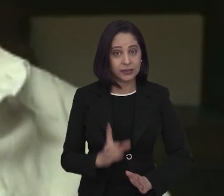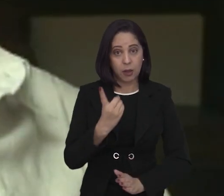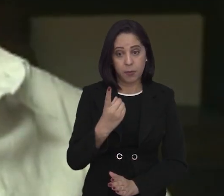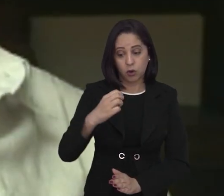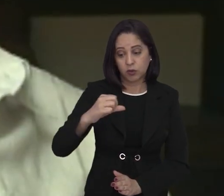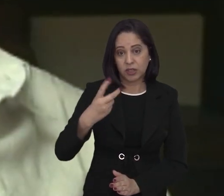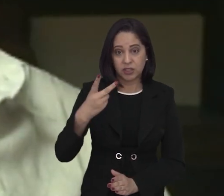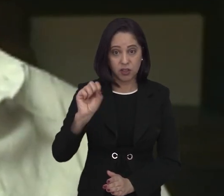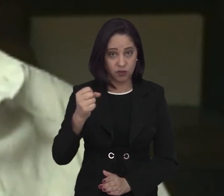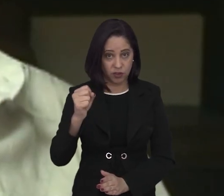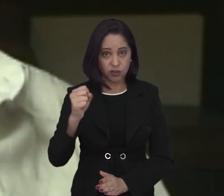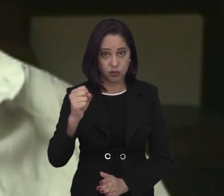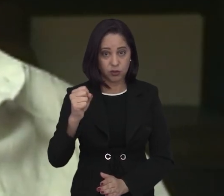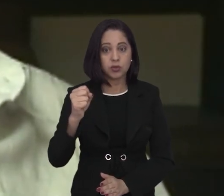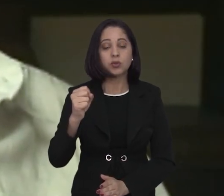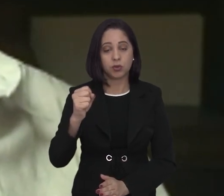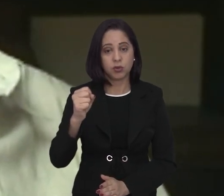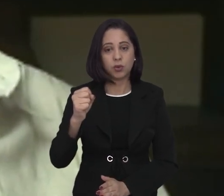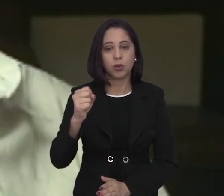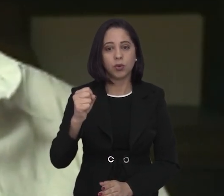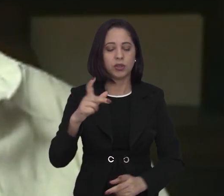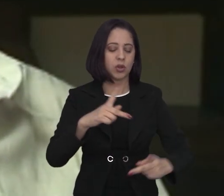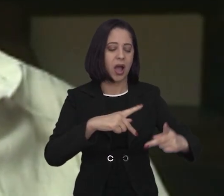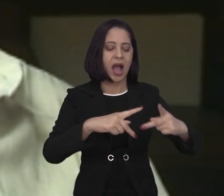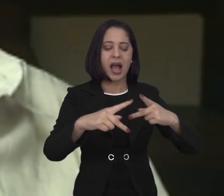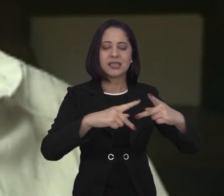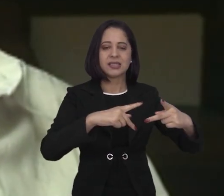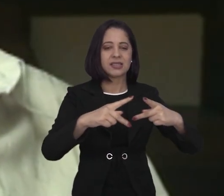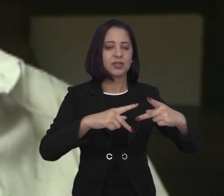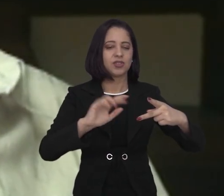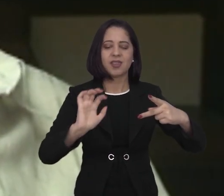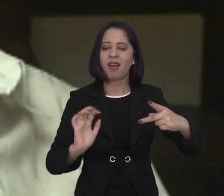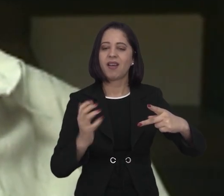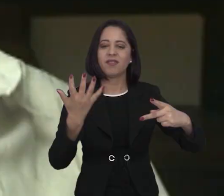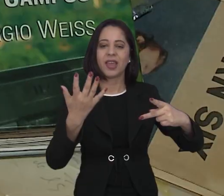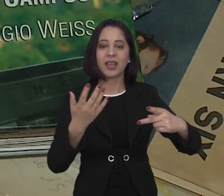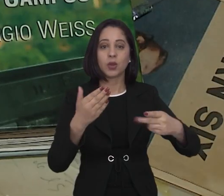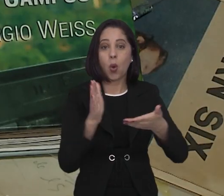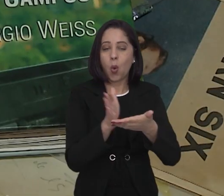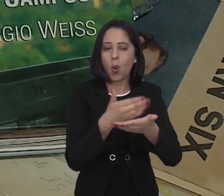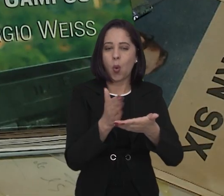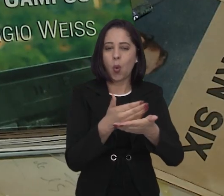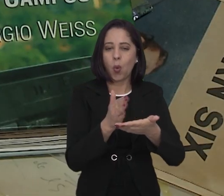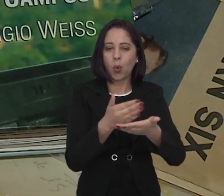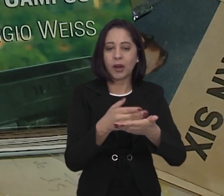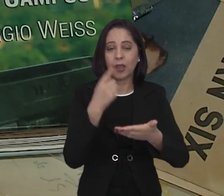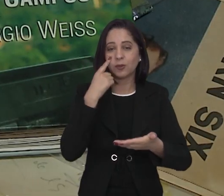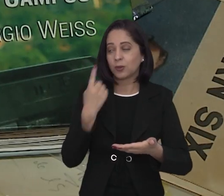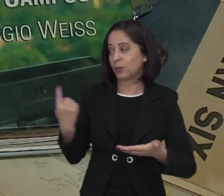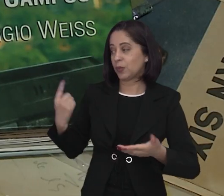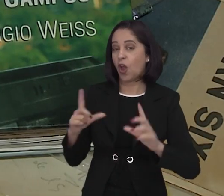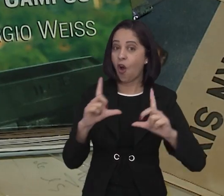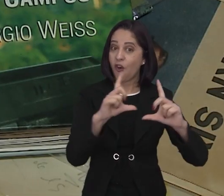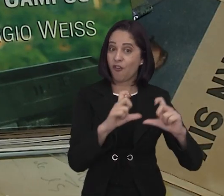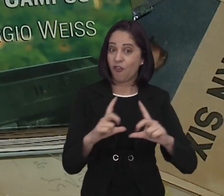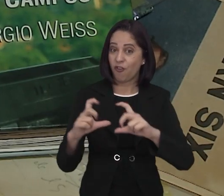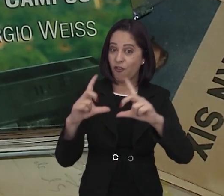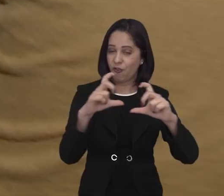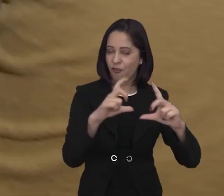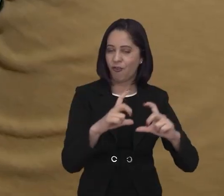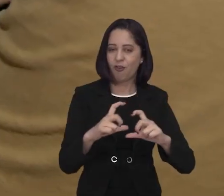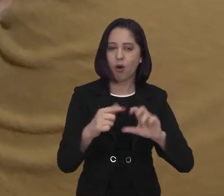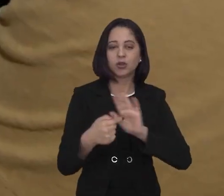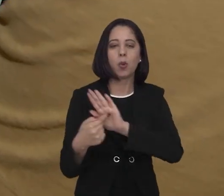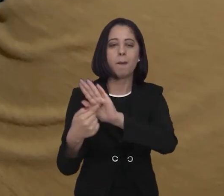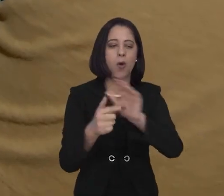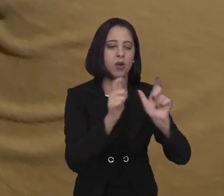em 1928, ele celebrou a cidade de formas diferentes, como o lançamento do Álbum de São José dos Campos,